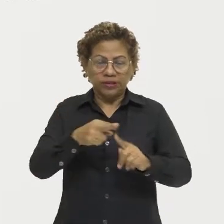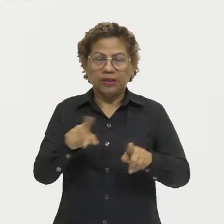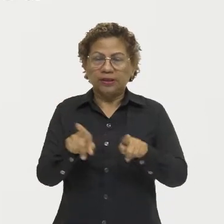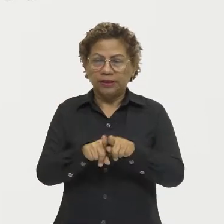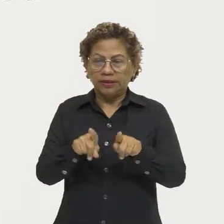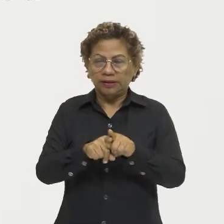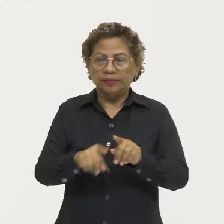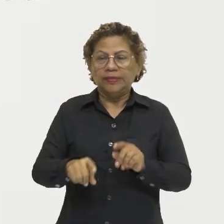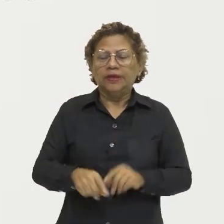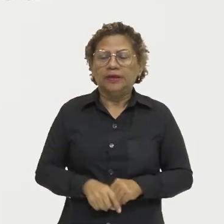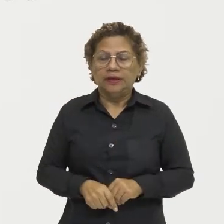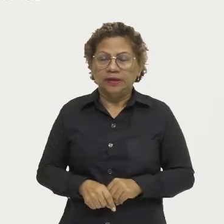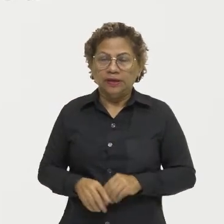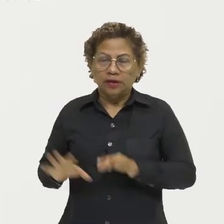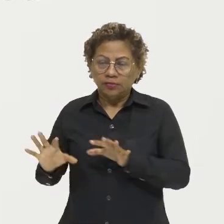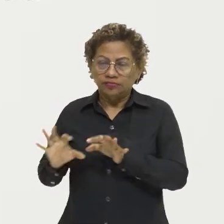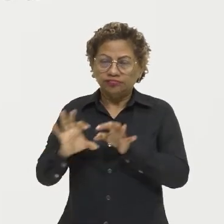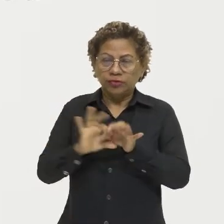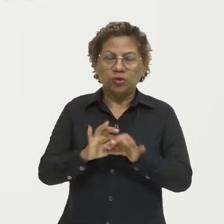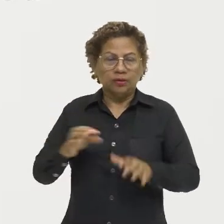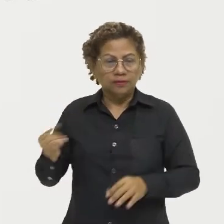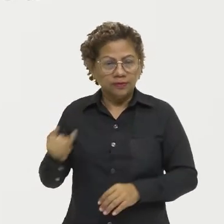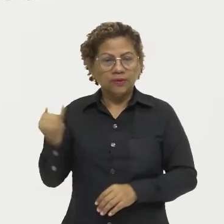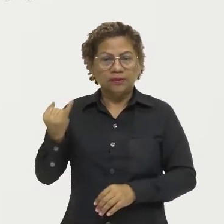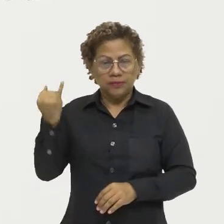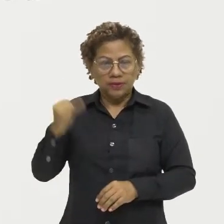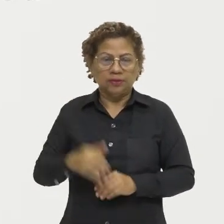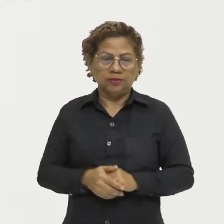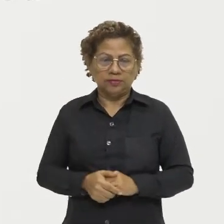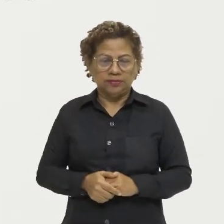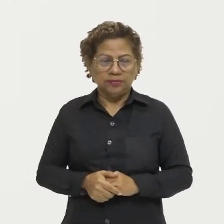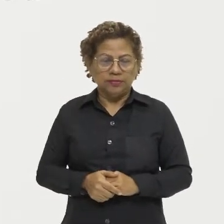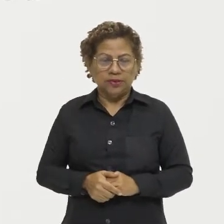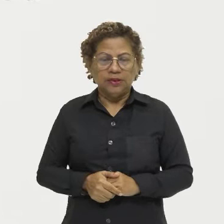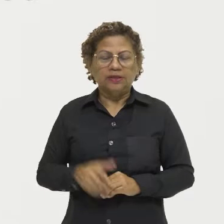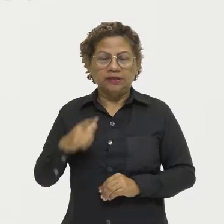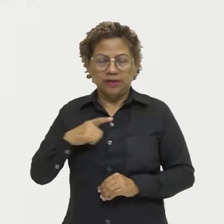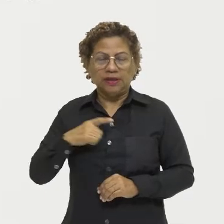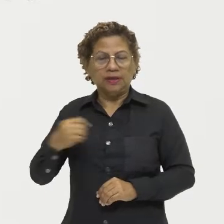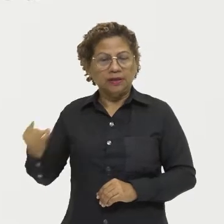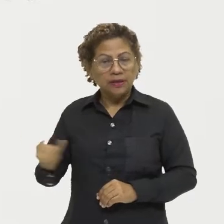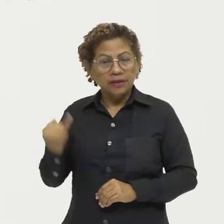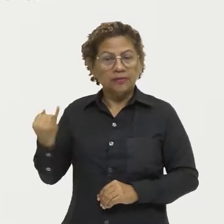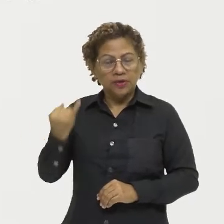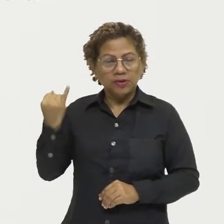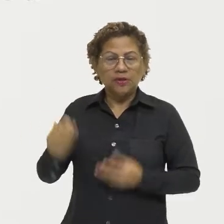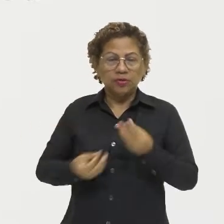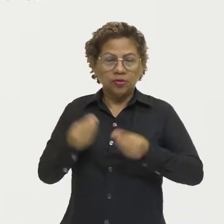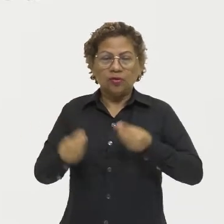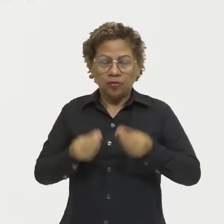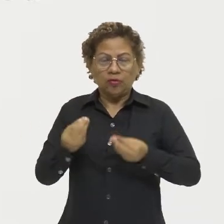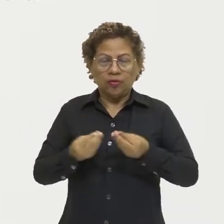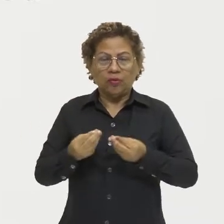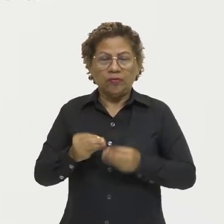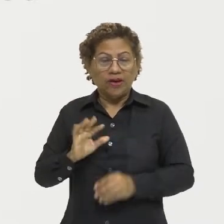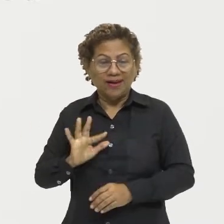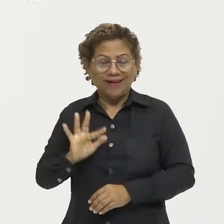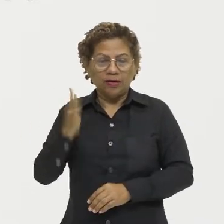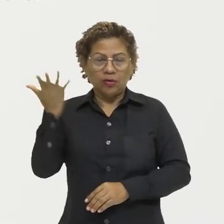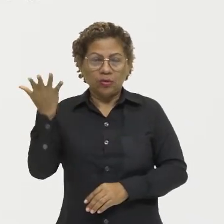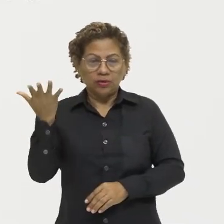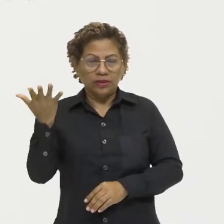bastante importante, né? Então, a função referencial tem como objetivo da mensagem a transmissão